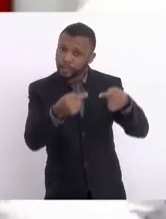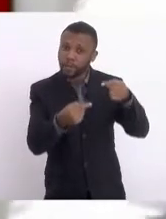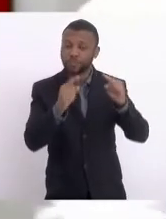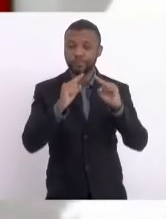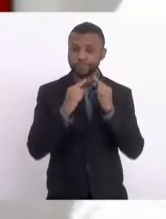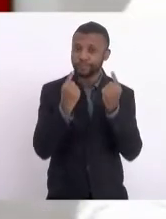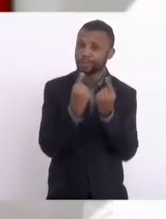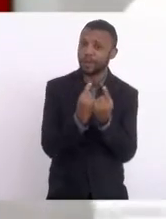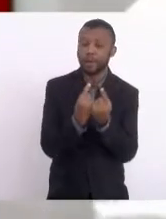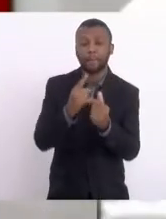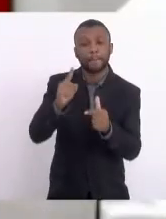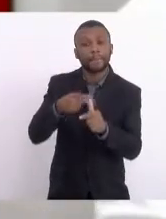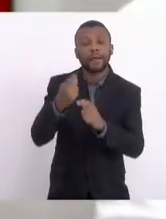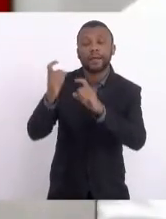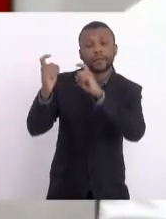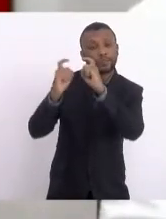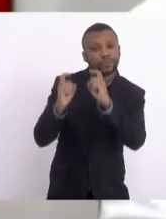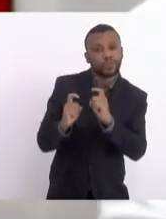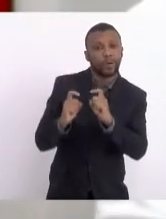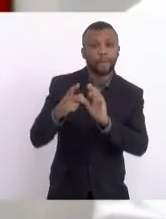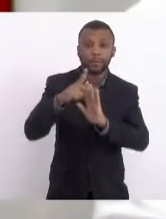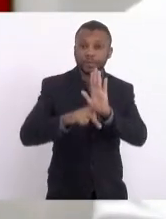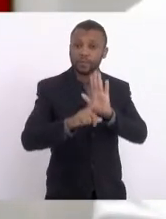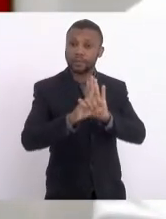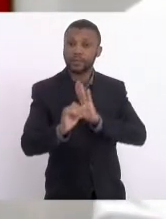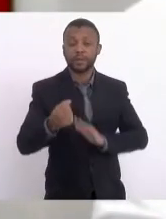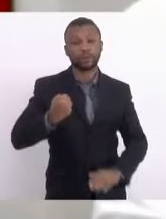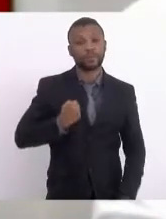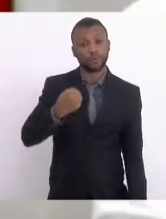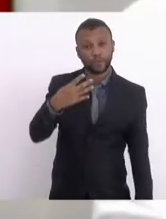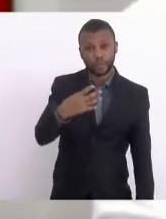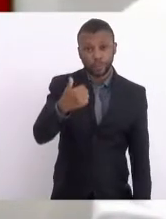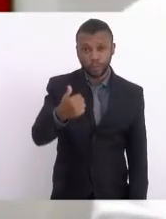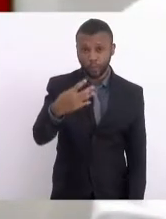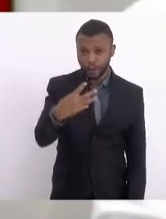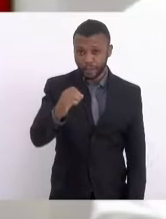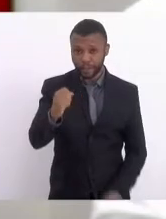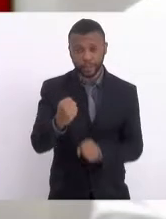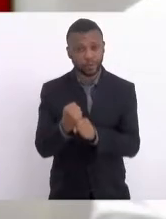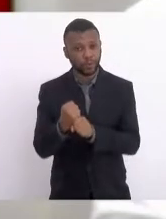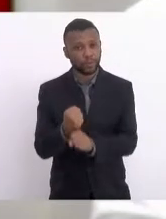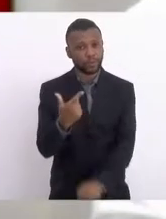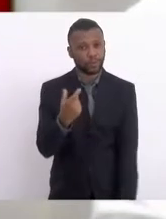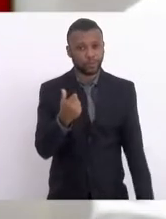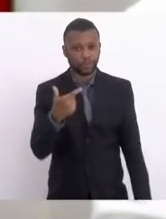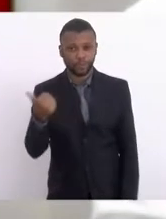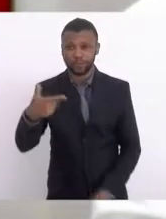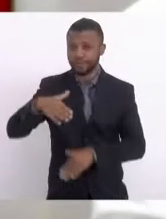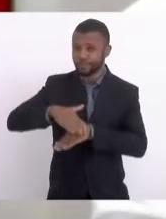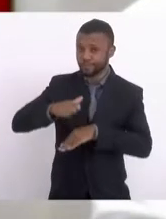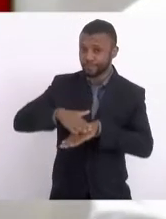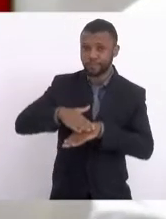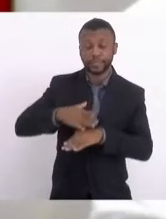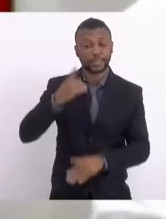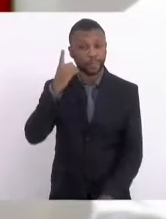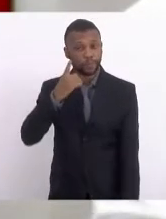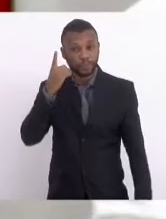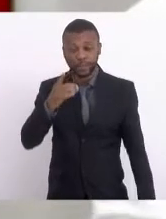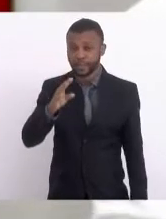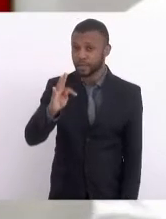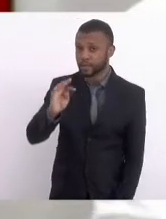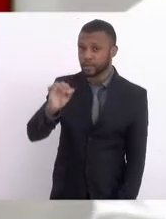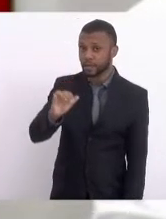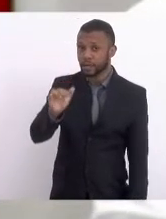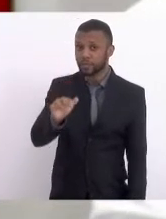primeira discussão. Projeto de lei número 4140, de 21, de autoria da deputada Tia Ju, que estabelece mecanismo